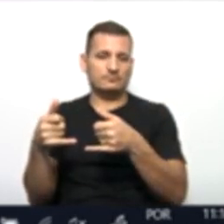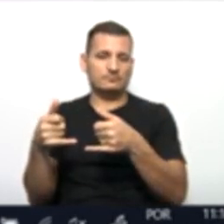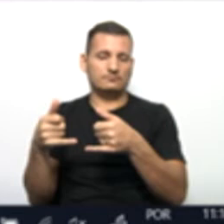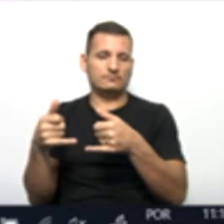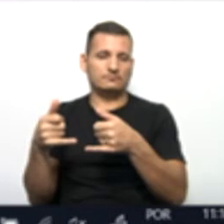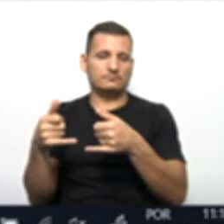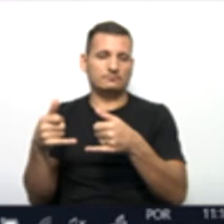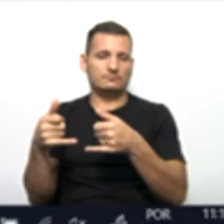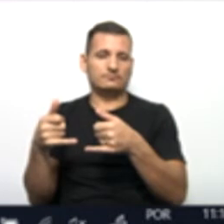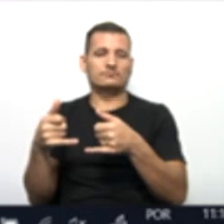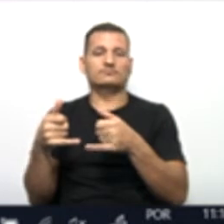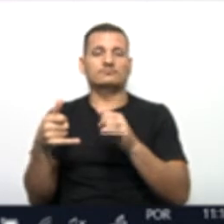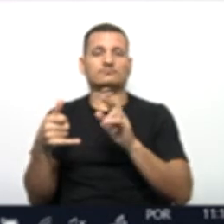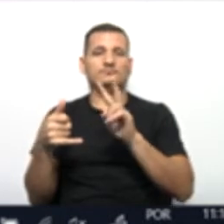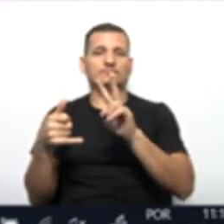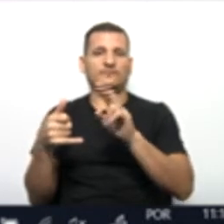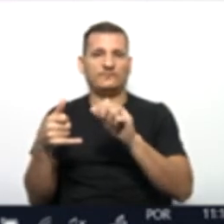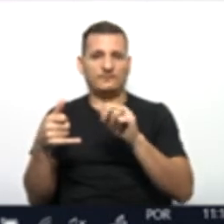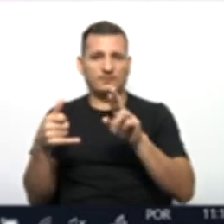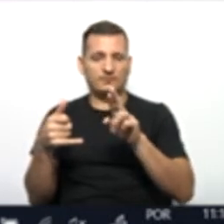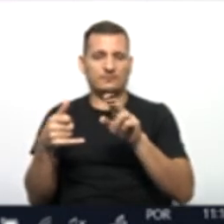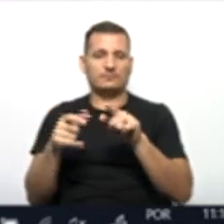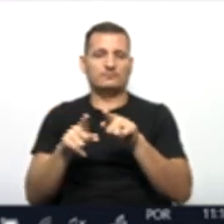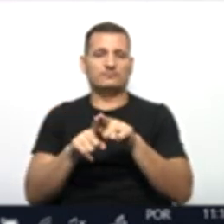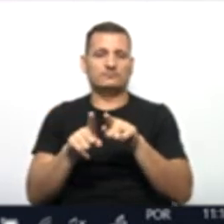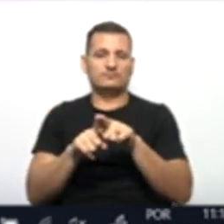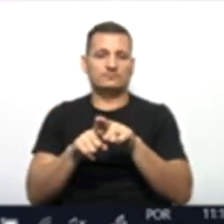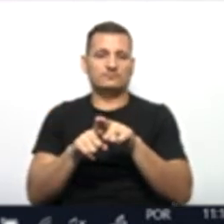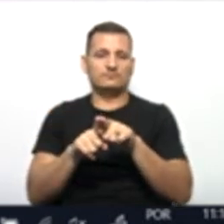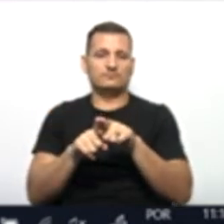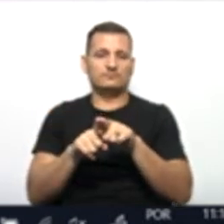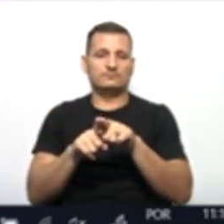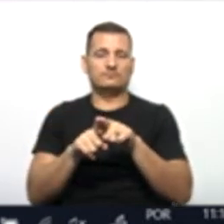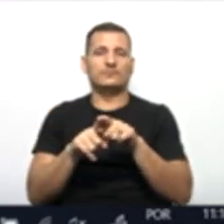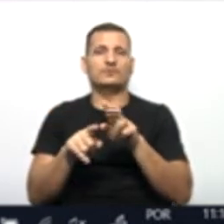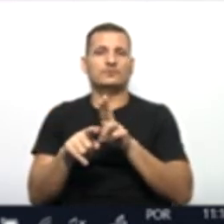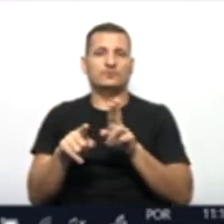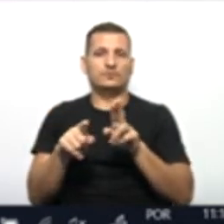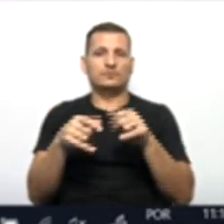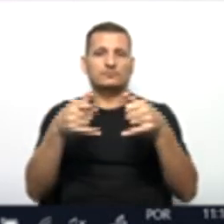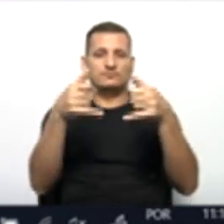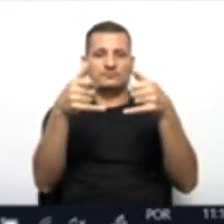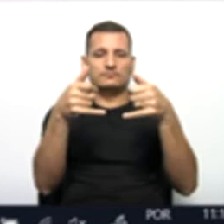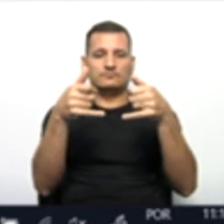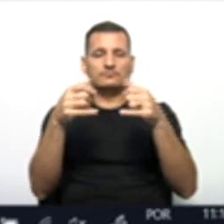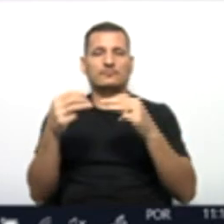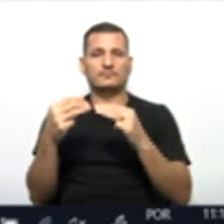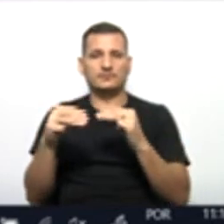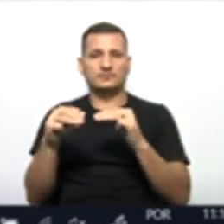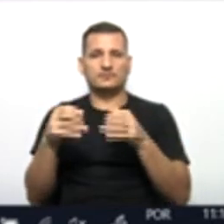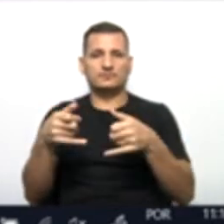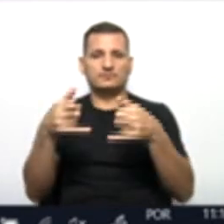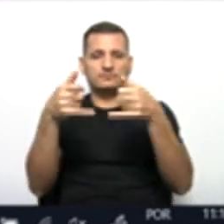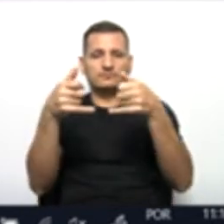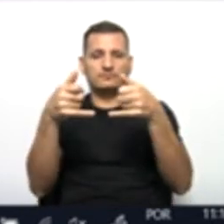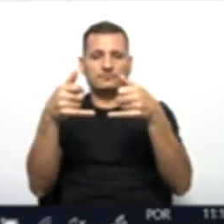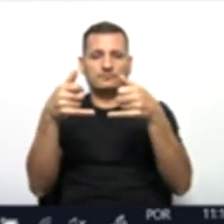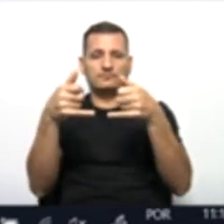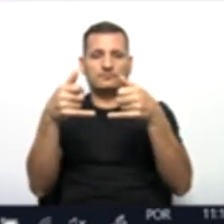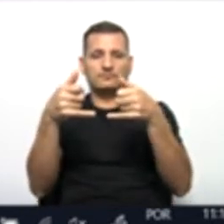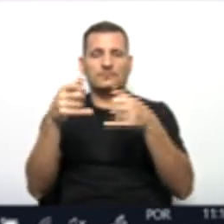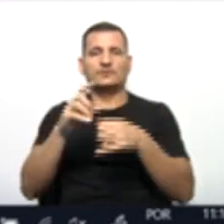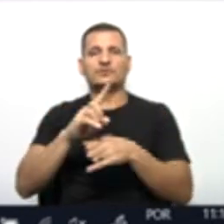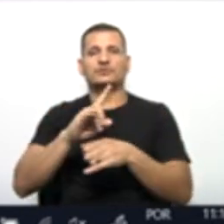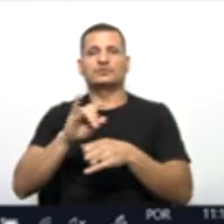ea variável também que ele está chamando o nome vai entrar aqui na primeira chaves mensagem na segunda chaves e data de